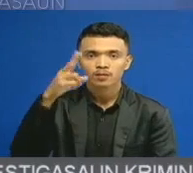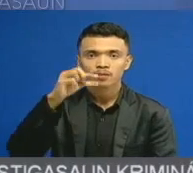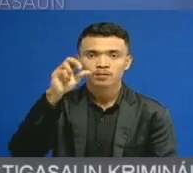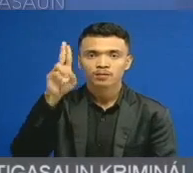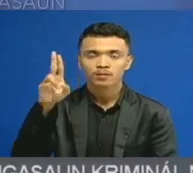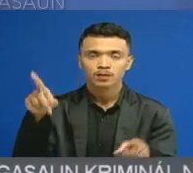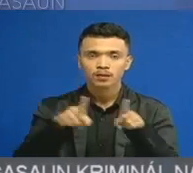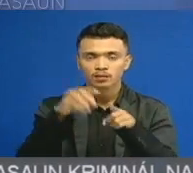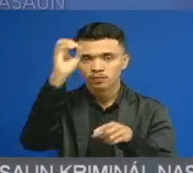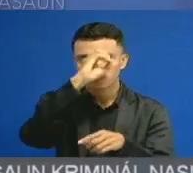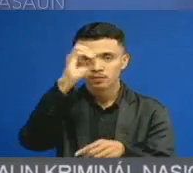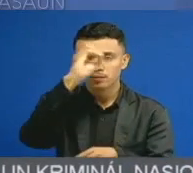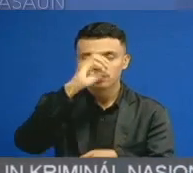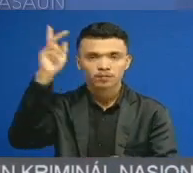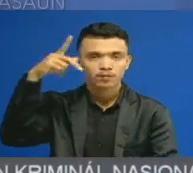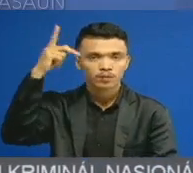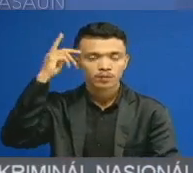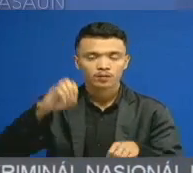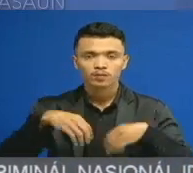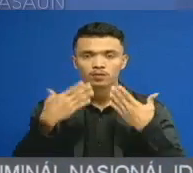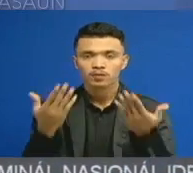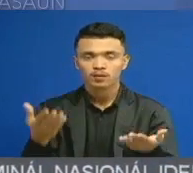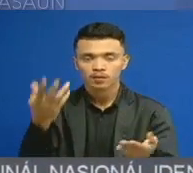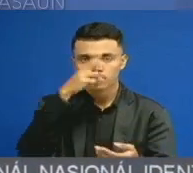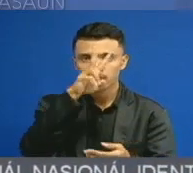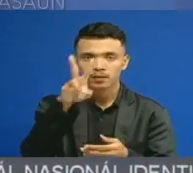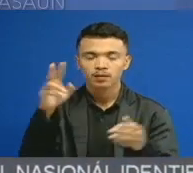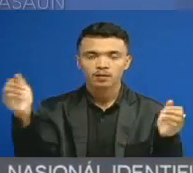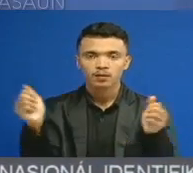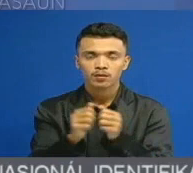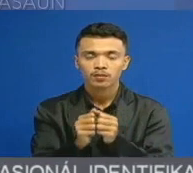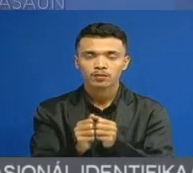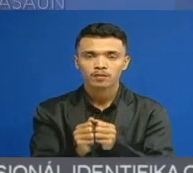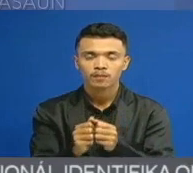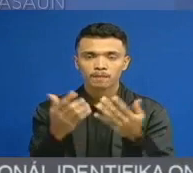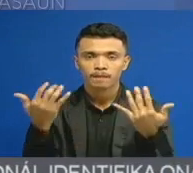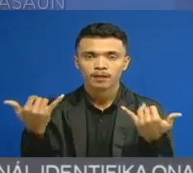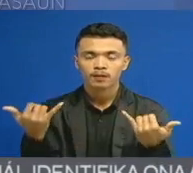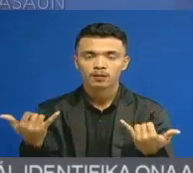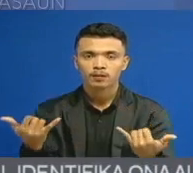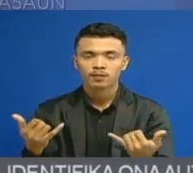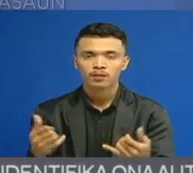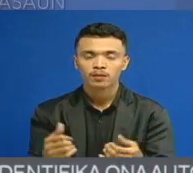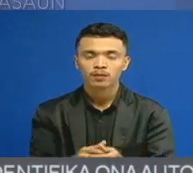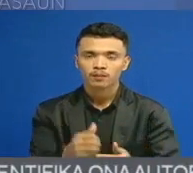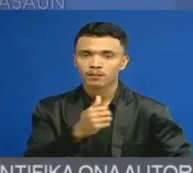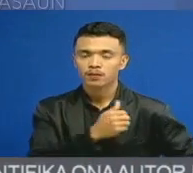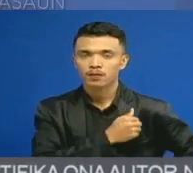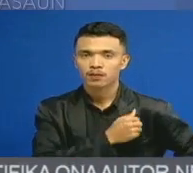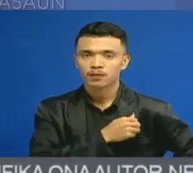observador político, da o insight about a Haré ligado ao situação de Neymar que a dar o que a junta militar